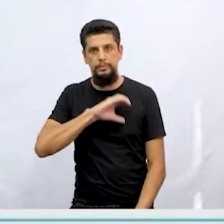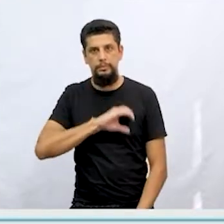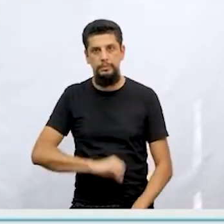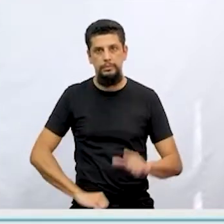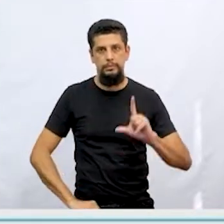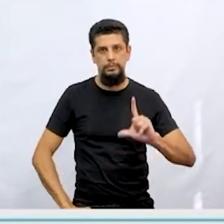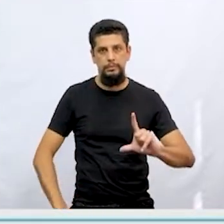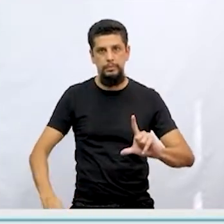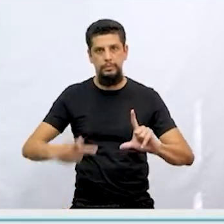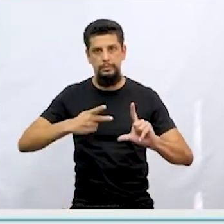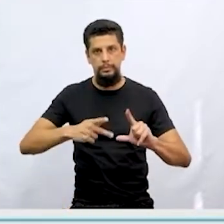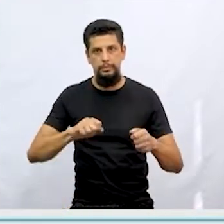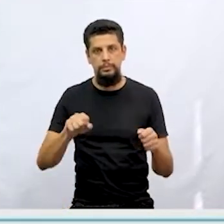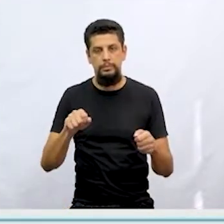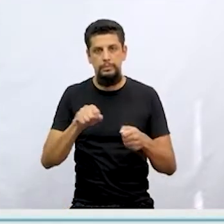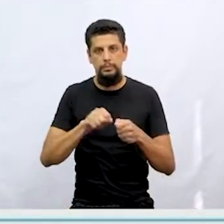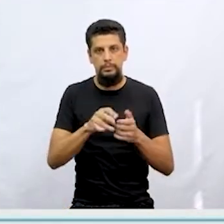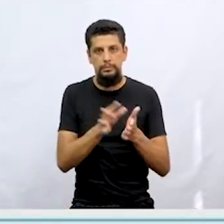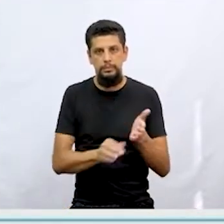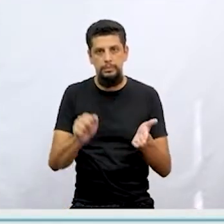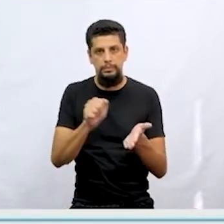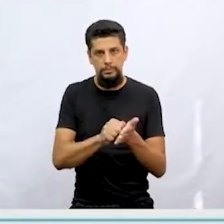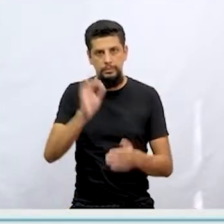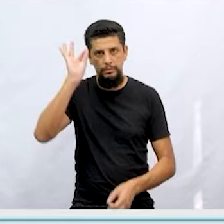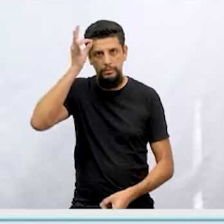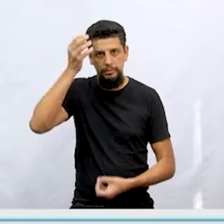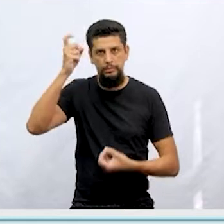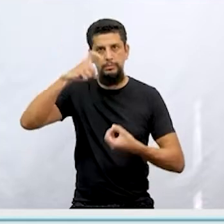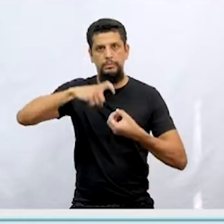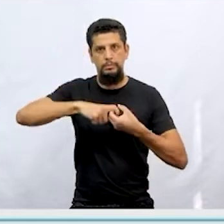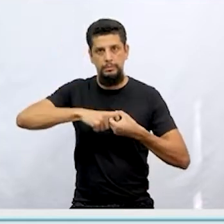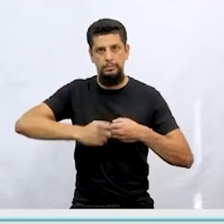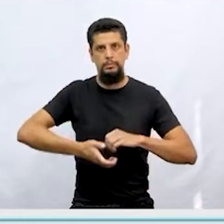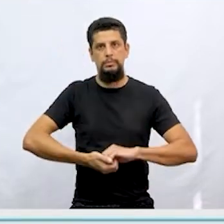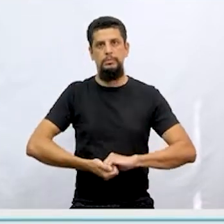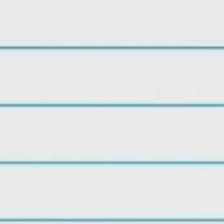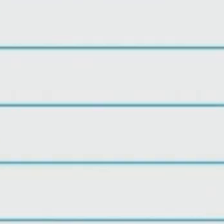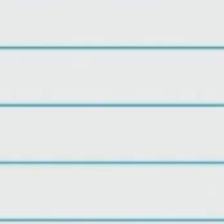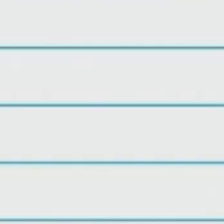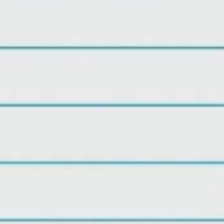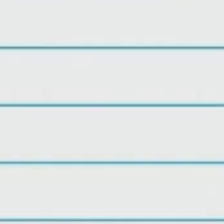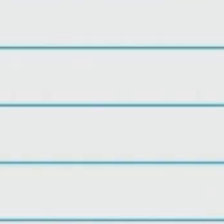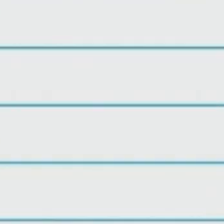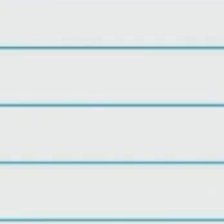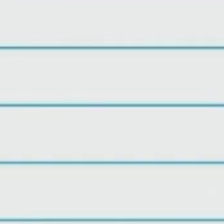língua portuguesa. Enquanto vocês fazem o registro, nós aguardamos um pouquinho.